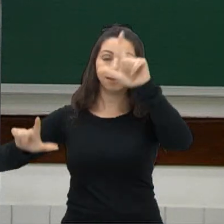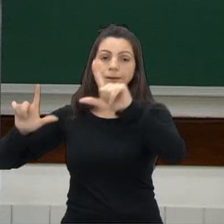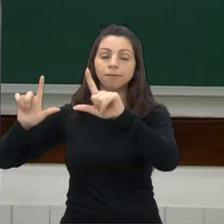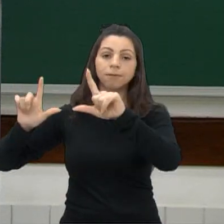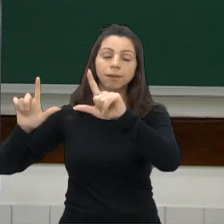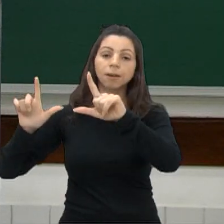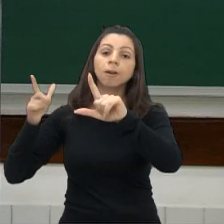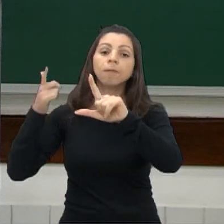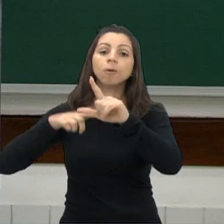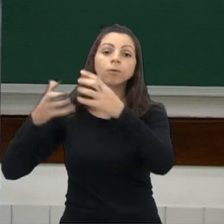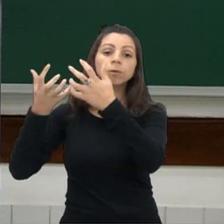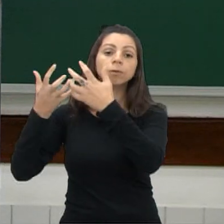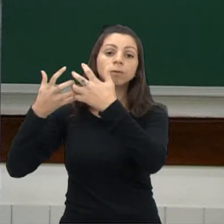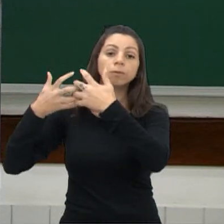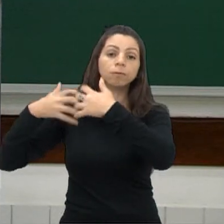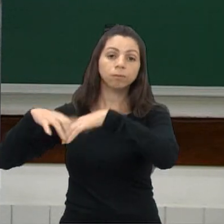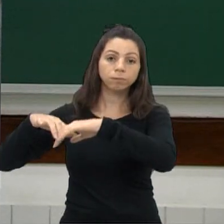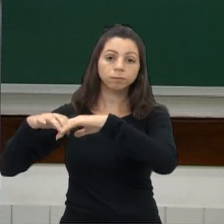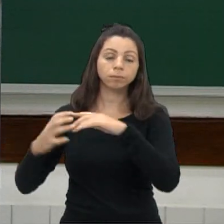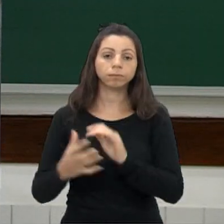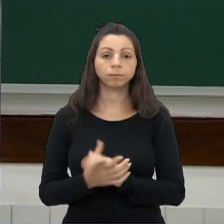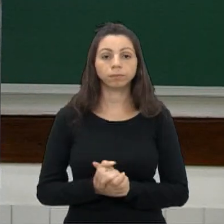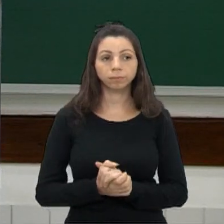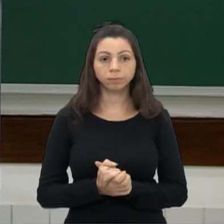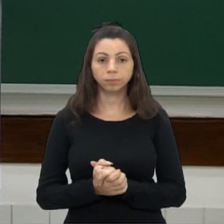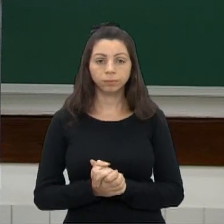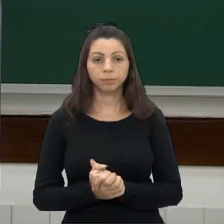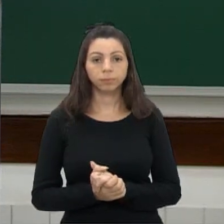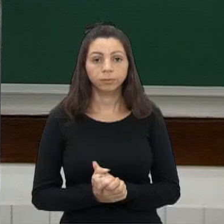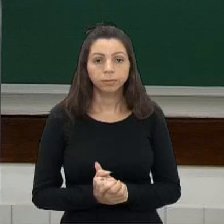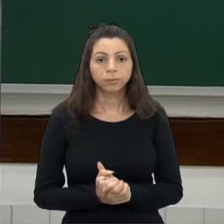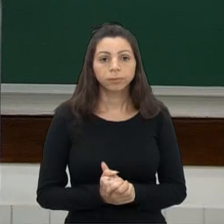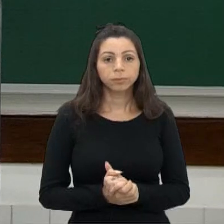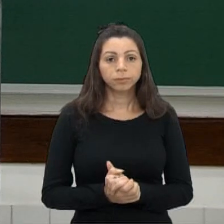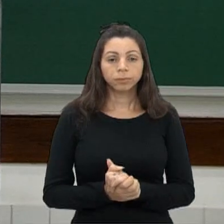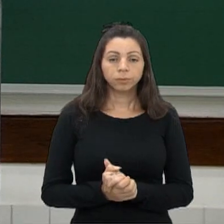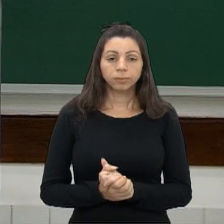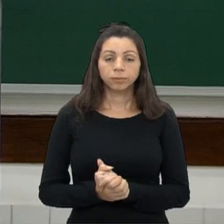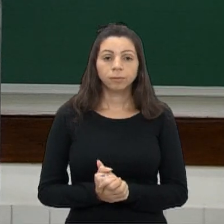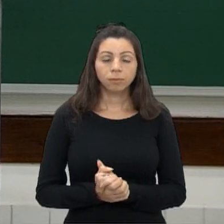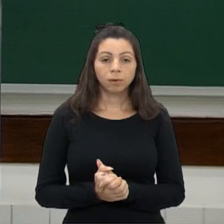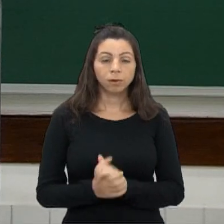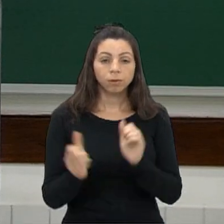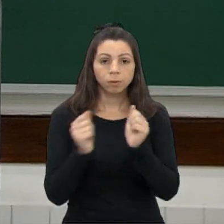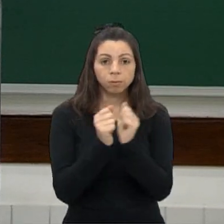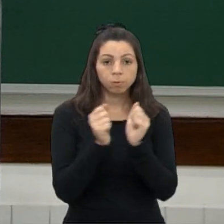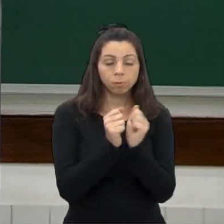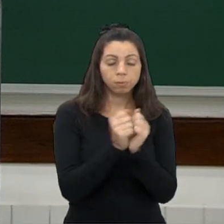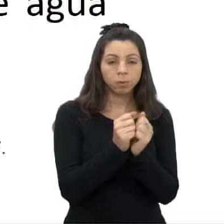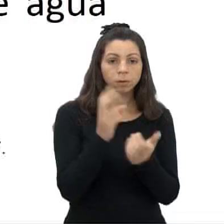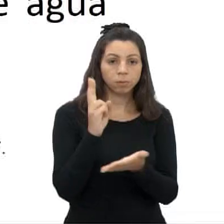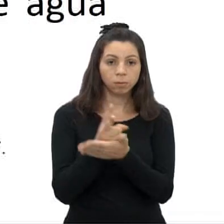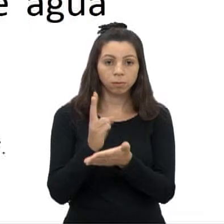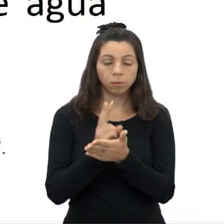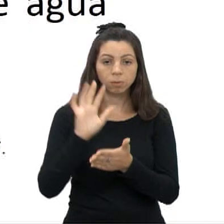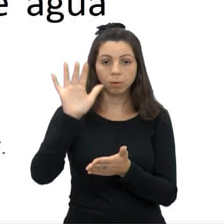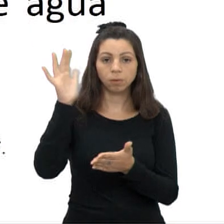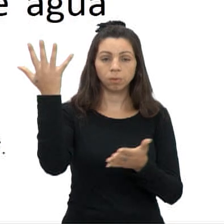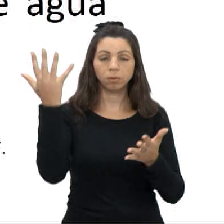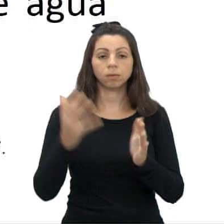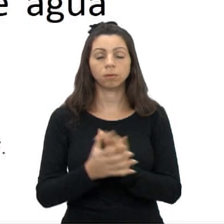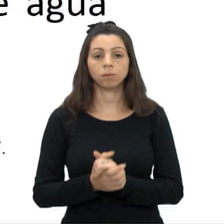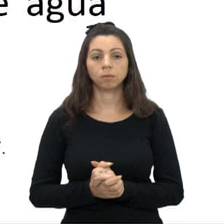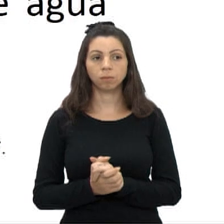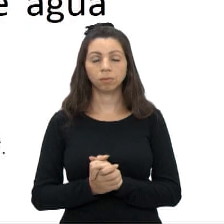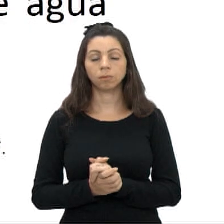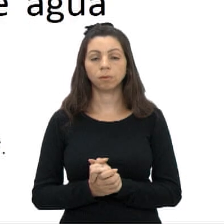funcionar, certo? Veja comigo a sequência dos acontecimentos dessa história.